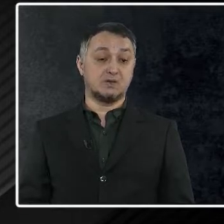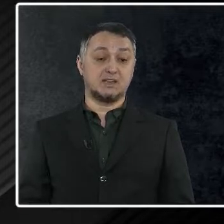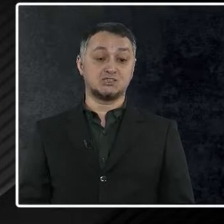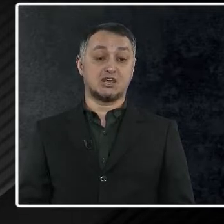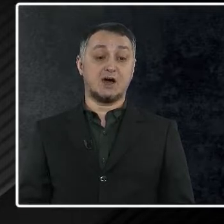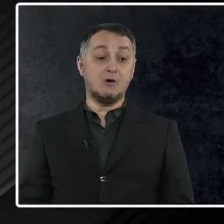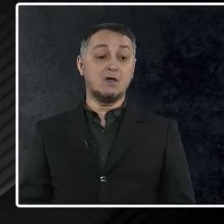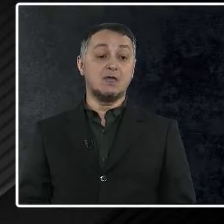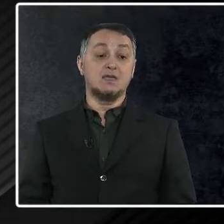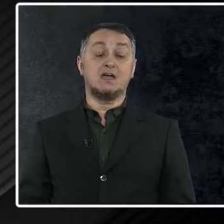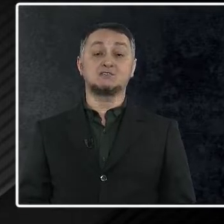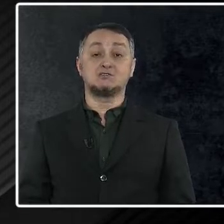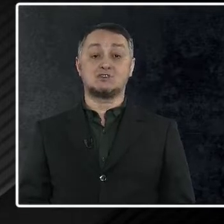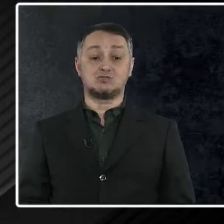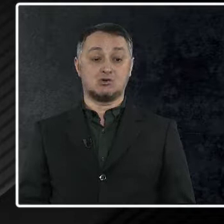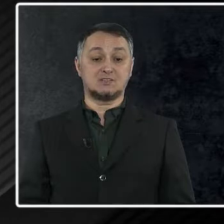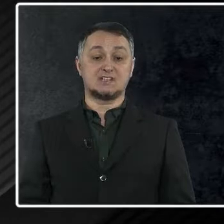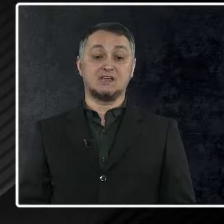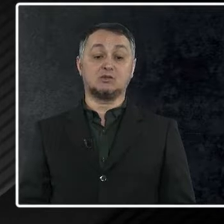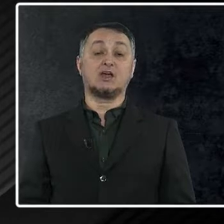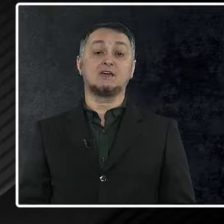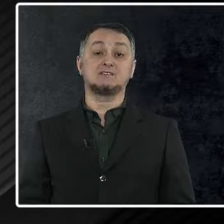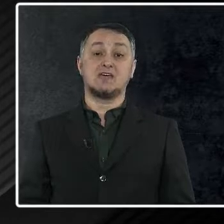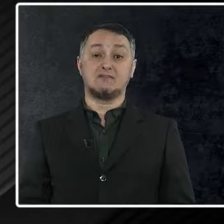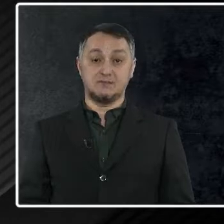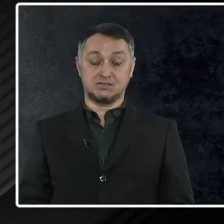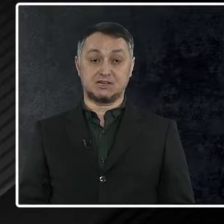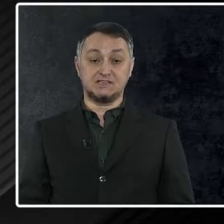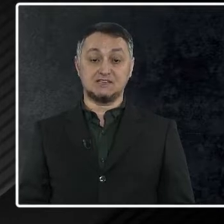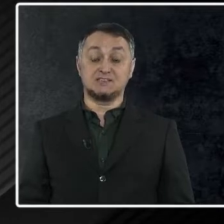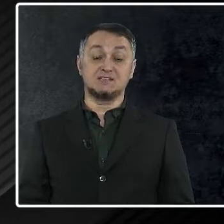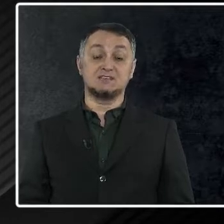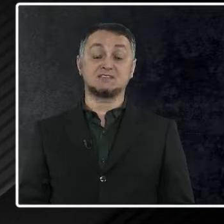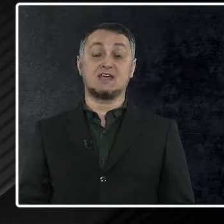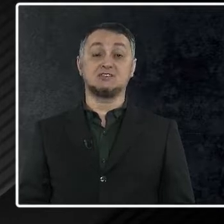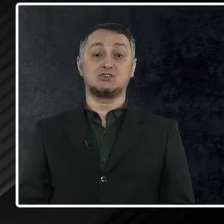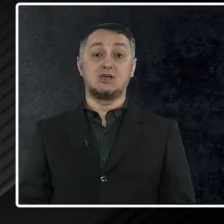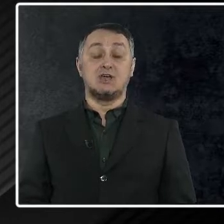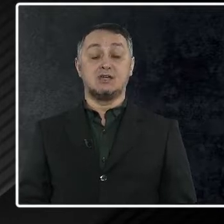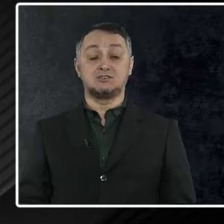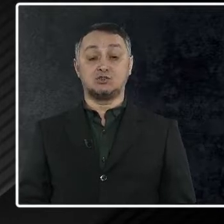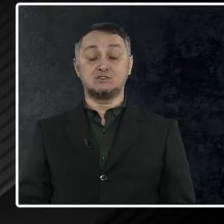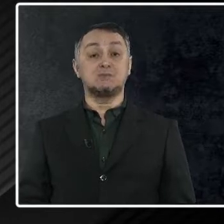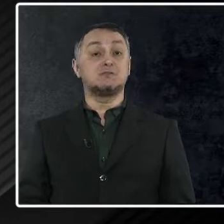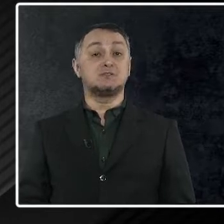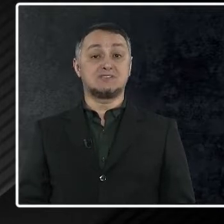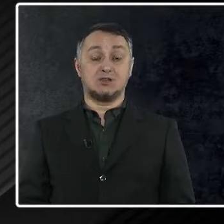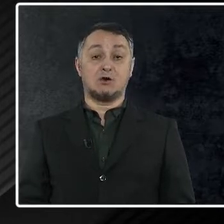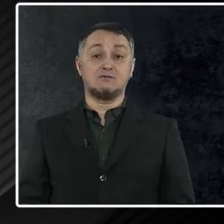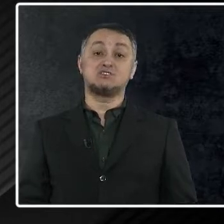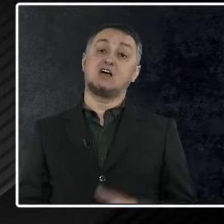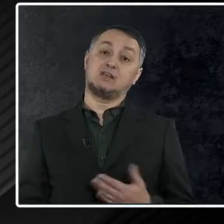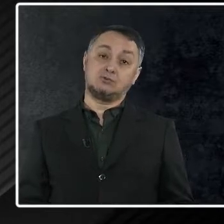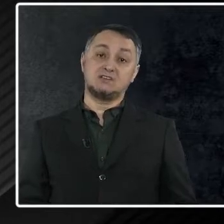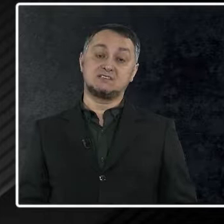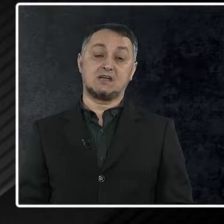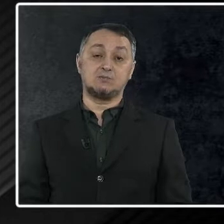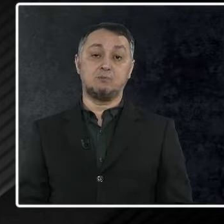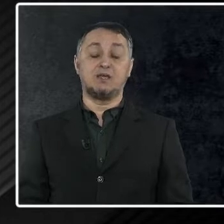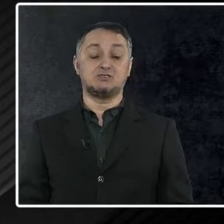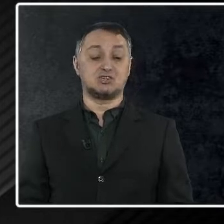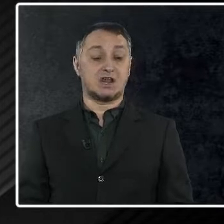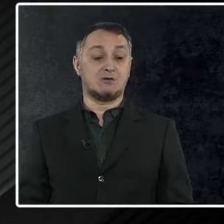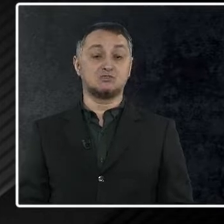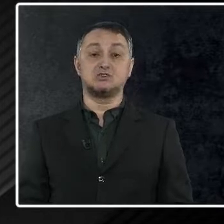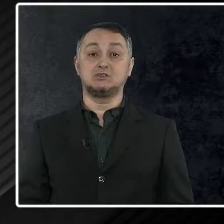políticos de maneira geral, e a resolução de contas eleitorais, que é a 23.607 de 2019, já atualizado